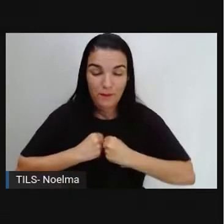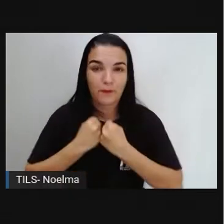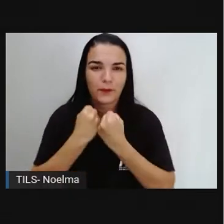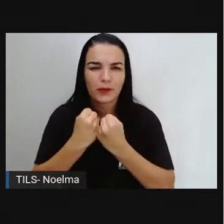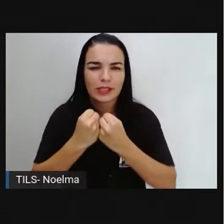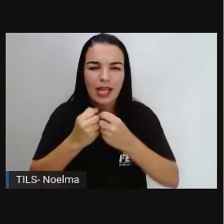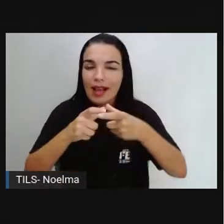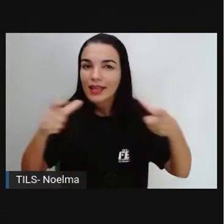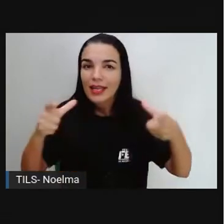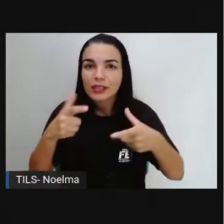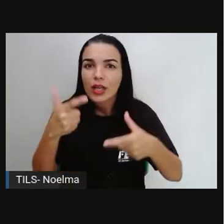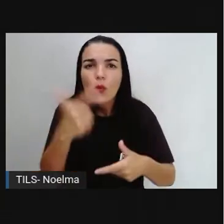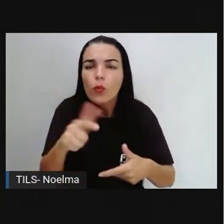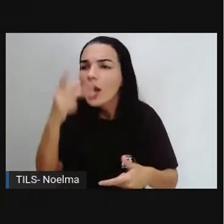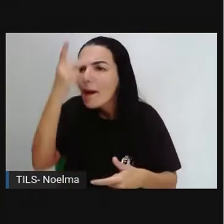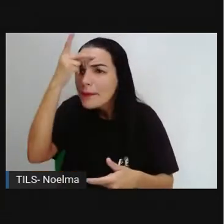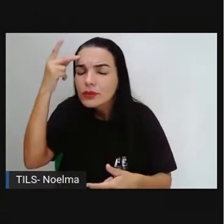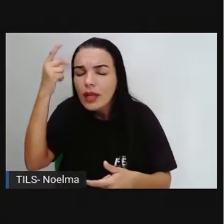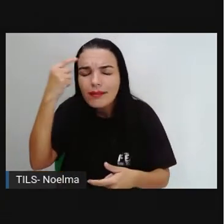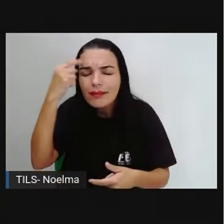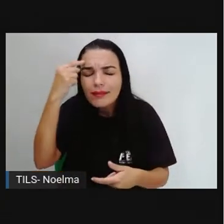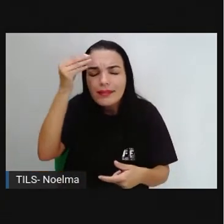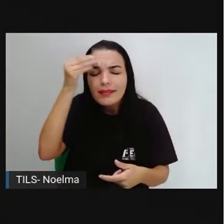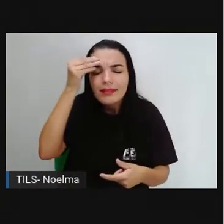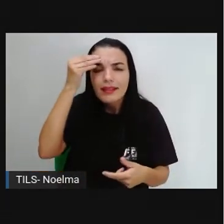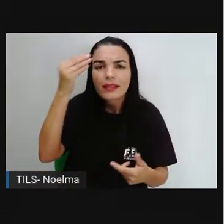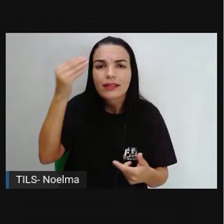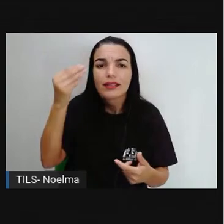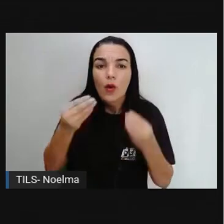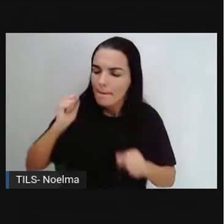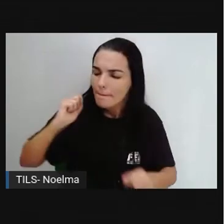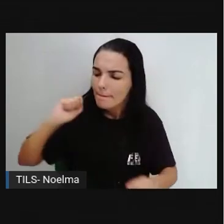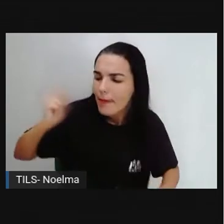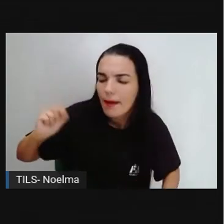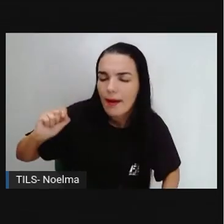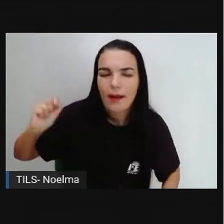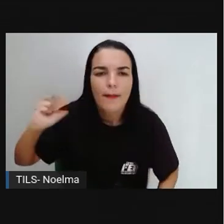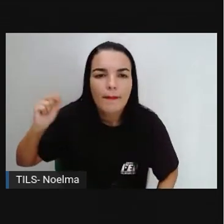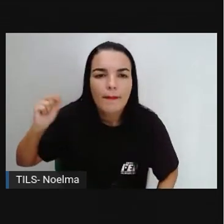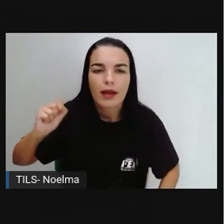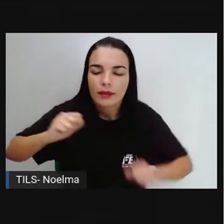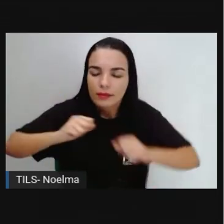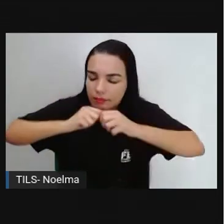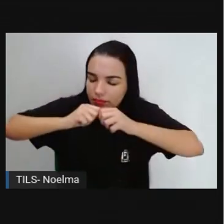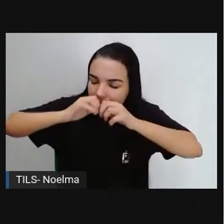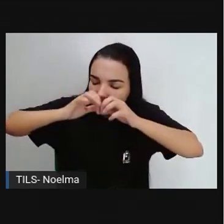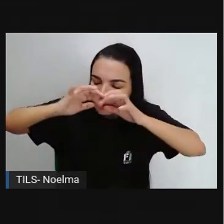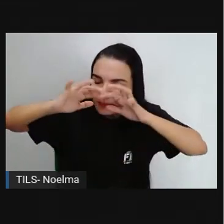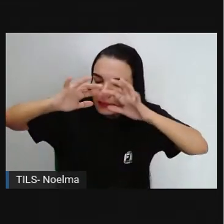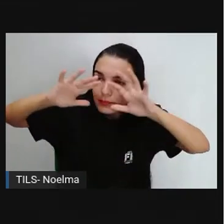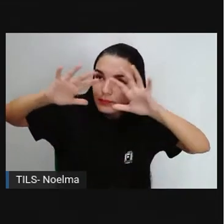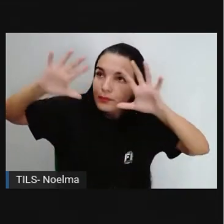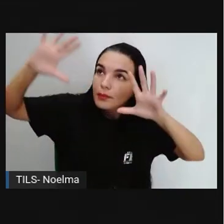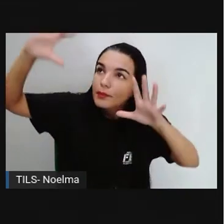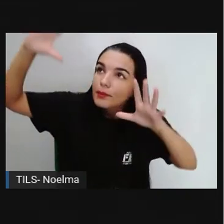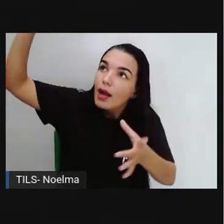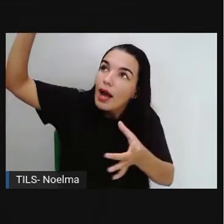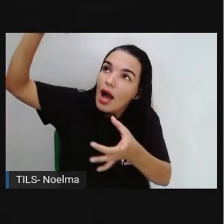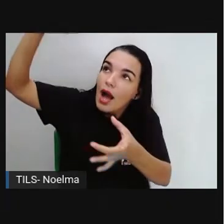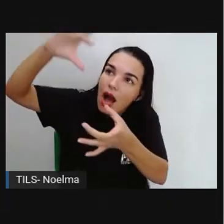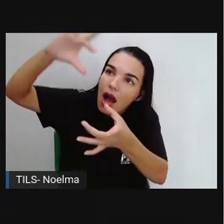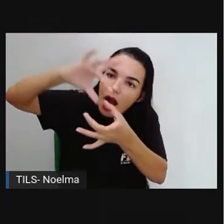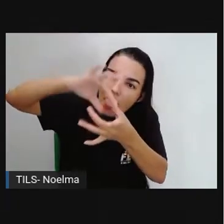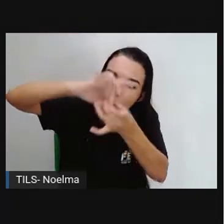não conseguem entender a força de uma maraca. Quando ela é balançada, ela abre um canal que liga o mundo espiritual